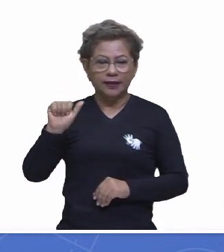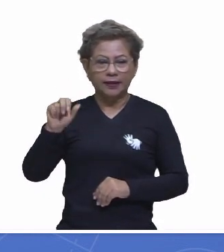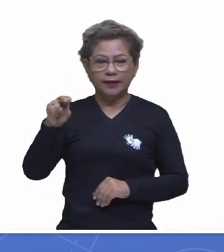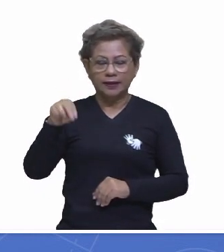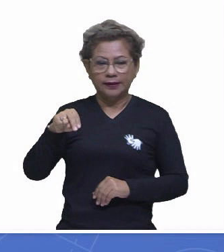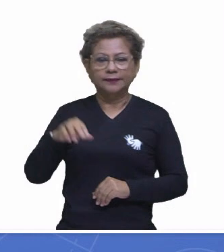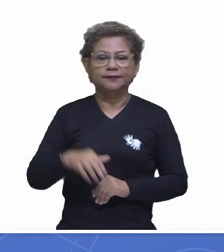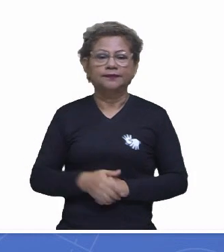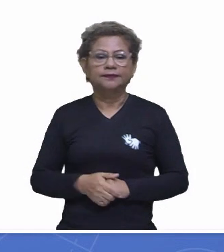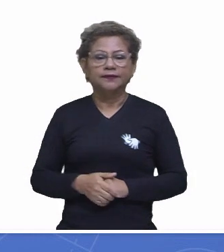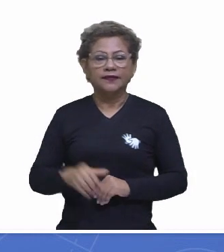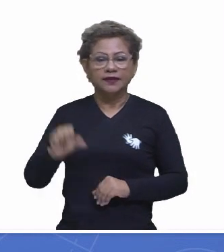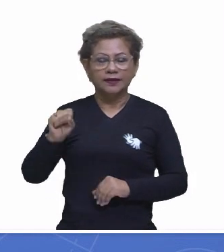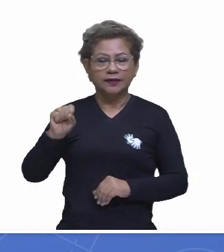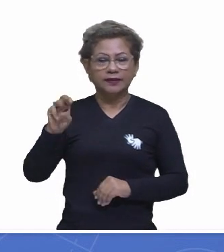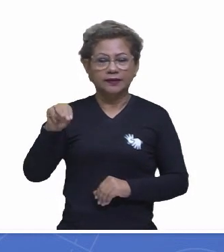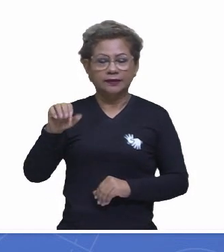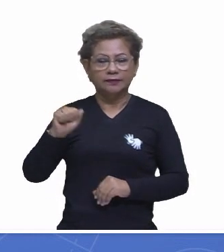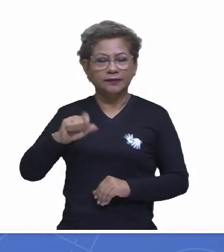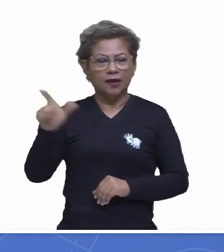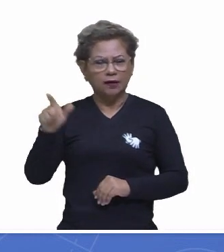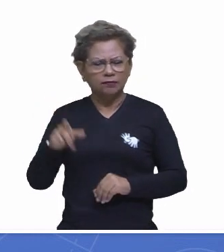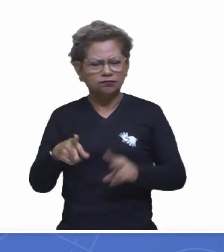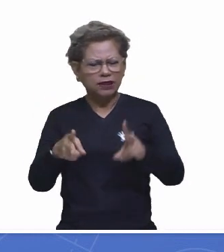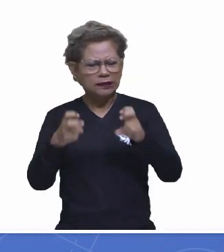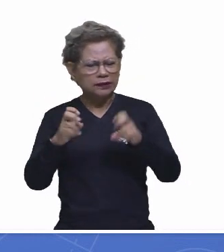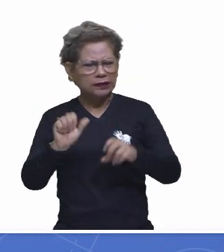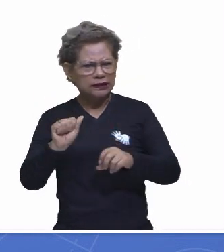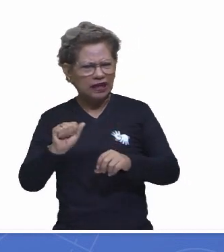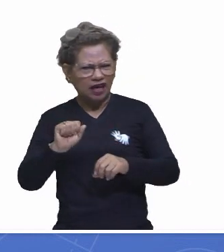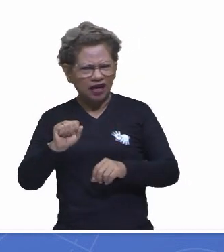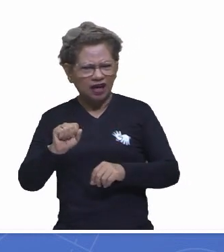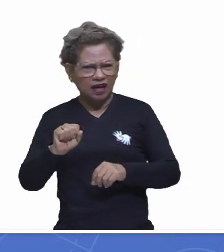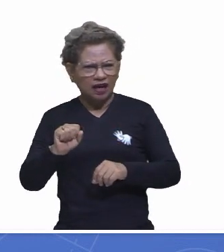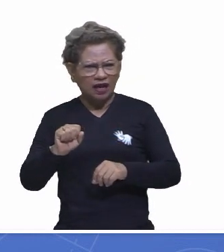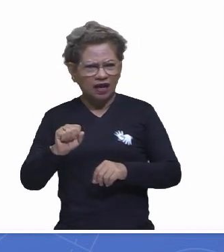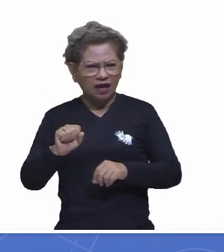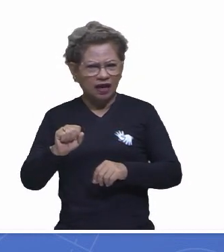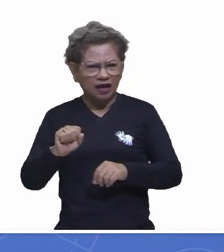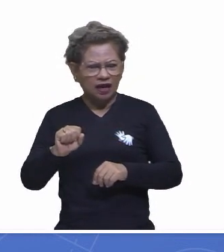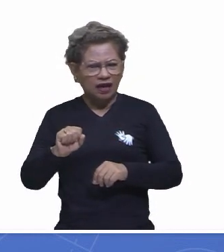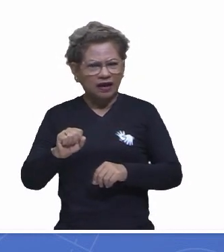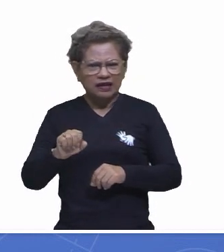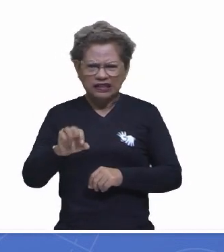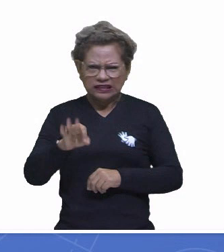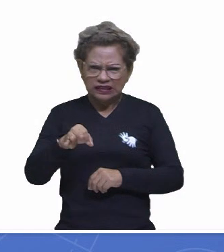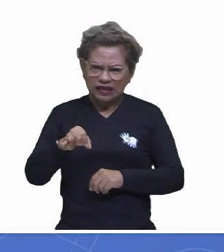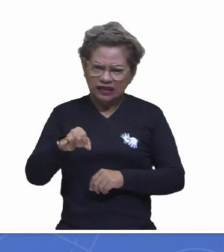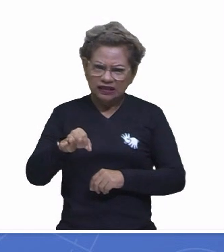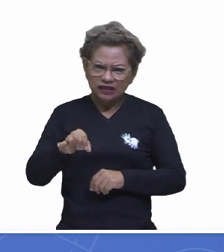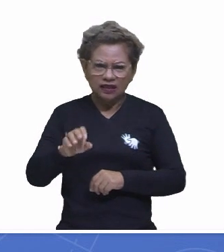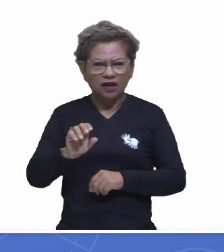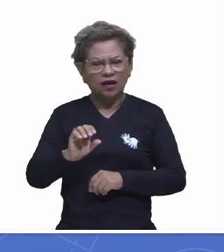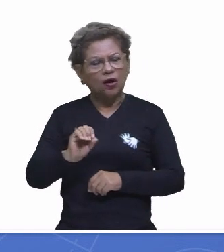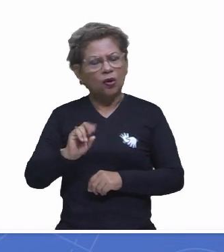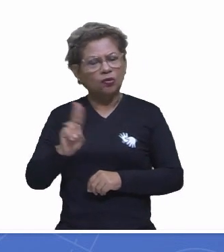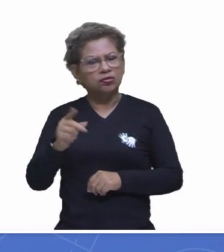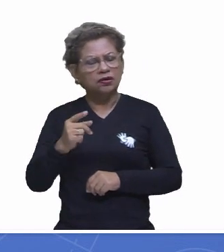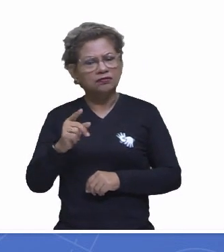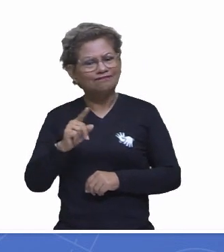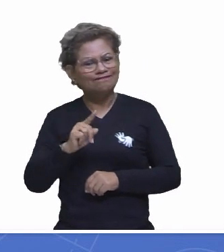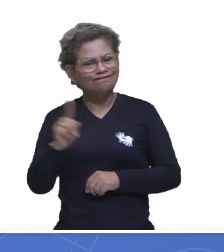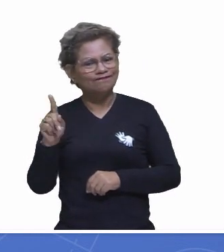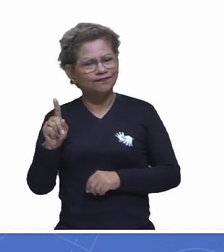vocábulos ali, e se eles forem adjetivos, vocês deveriam marcar se resposta, né, como resposta correta. Na letra B, nós temos